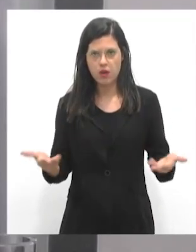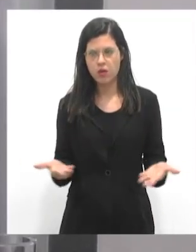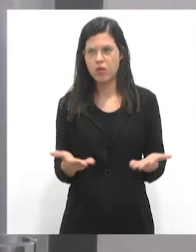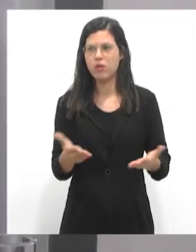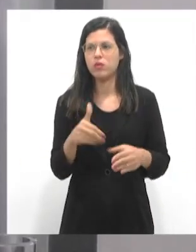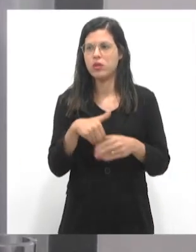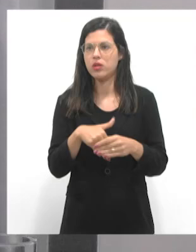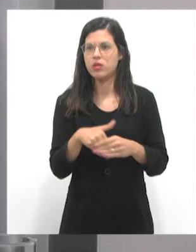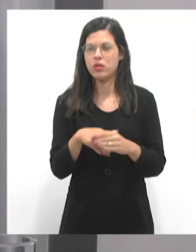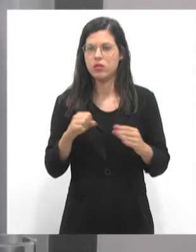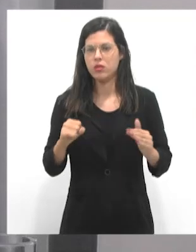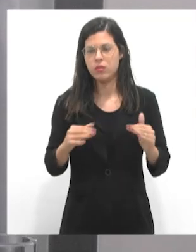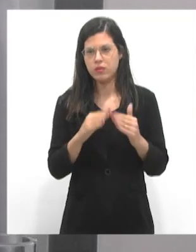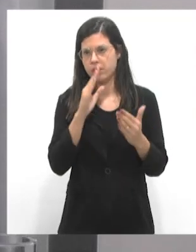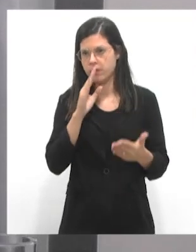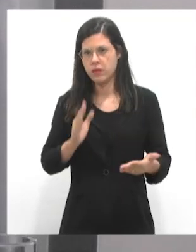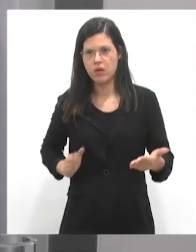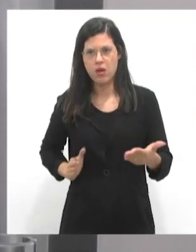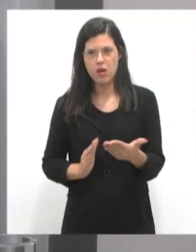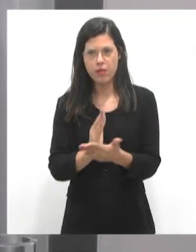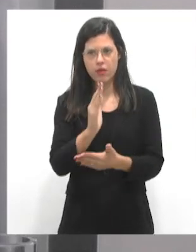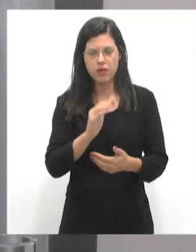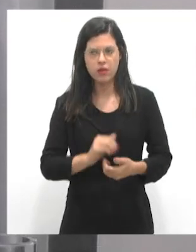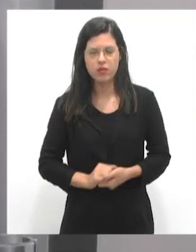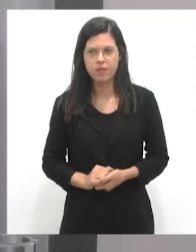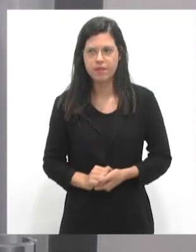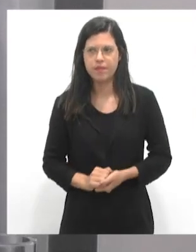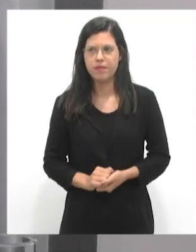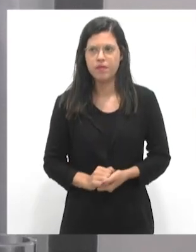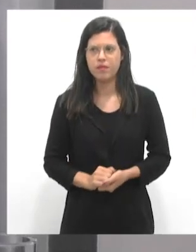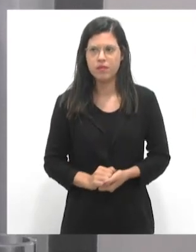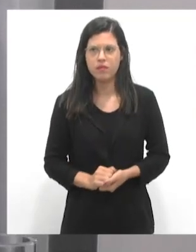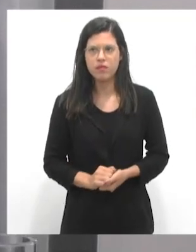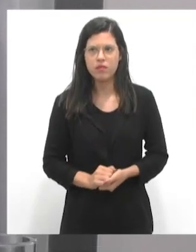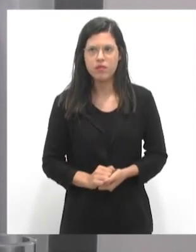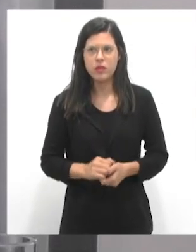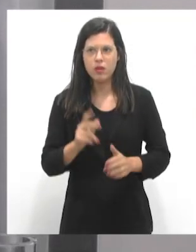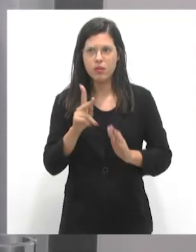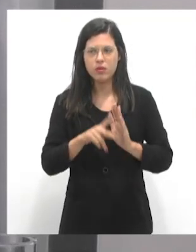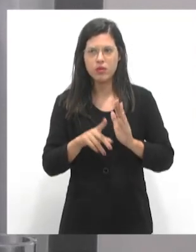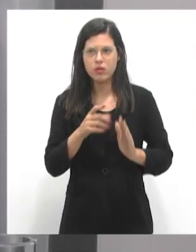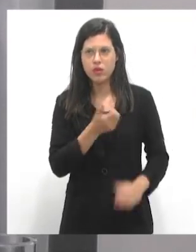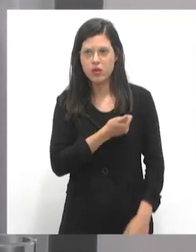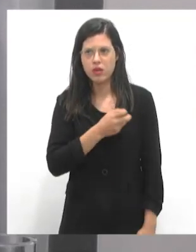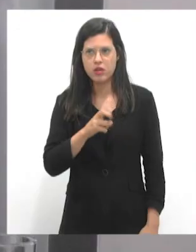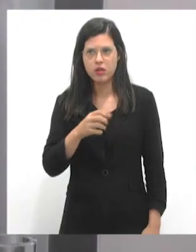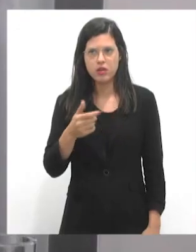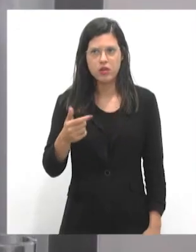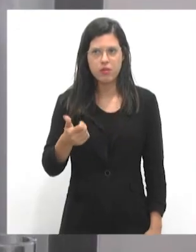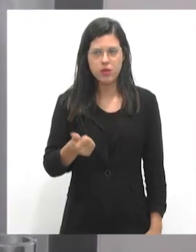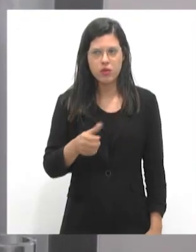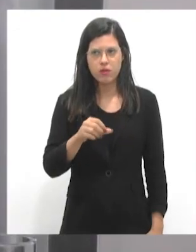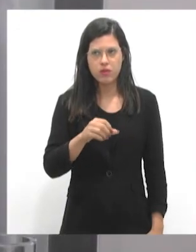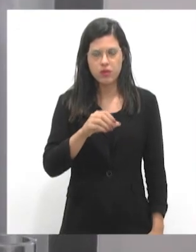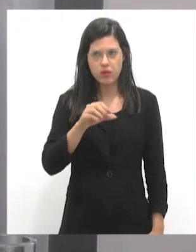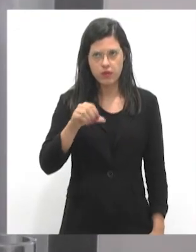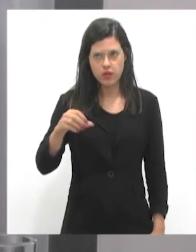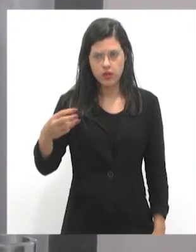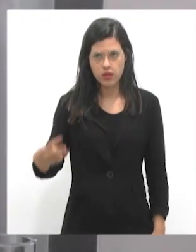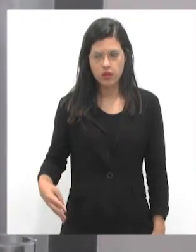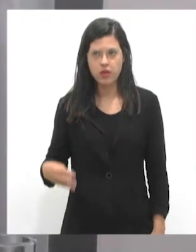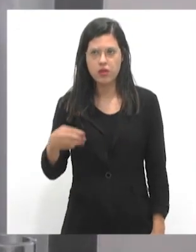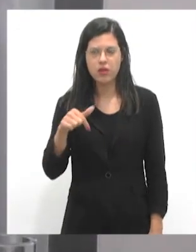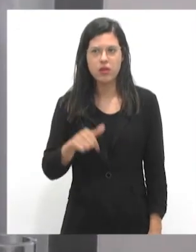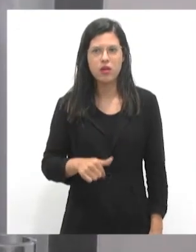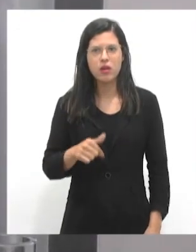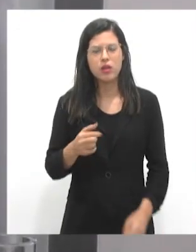a discussão, em votação, seus que aprovam permaneçam como estão. Aprovado. Projeto 15 da pauta, projeto de lei 1993 de 2023, de autoria do